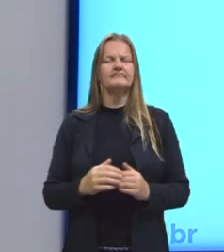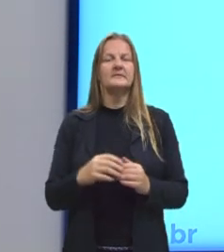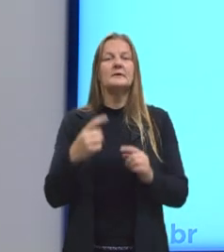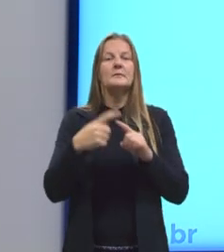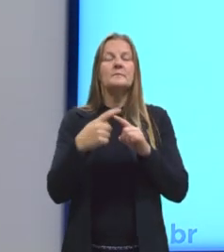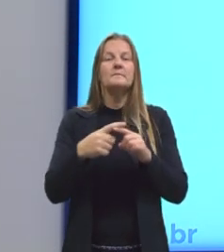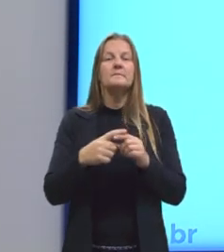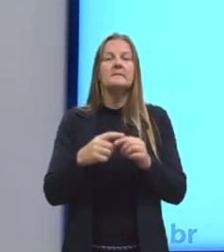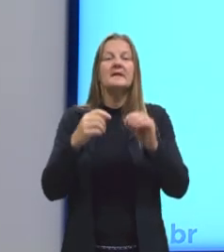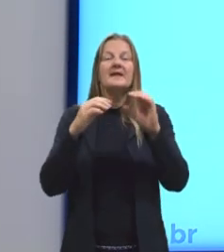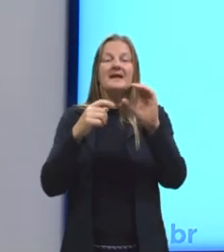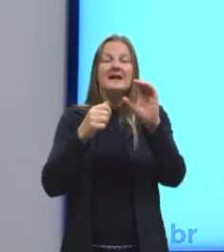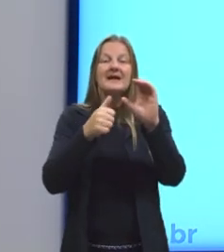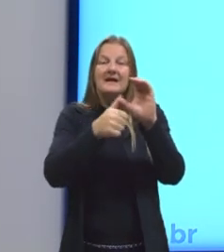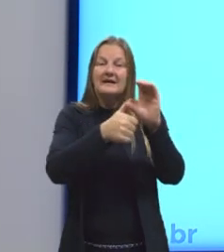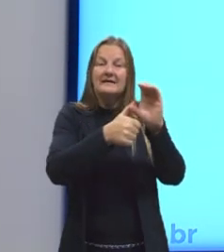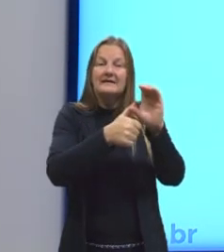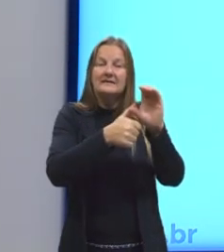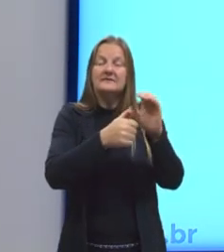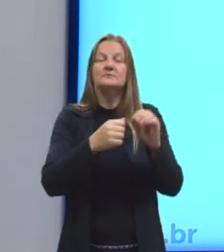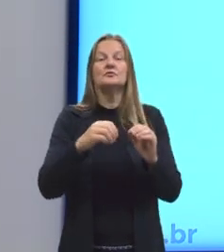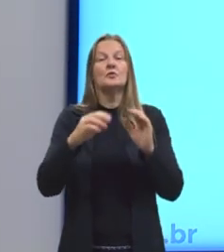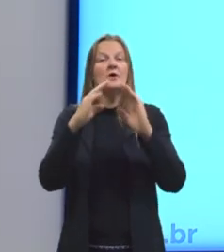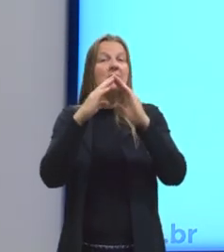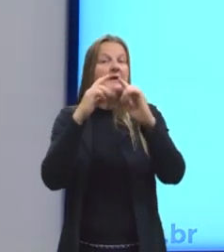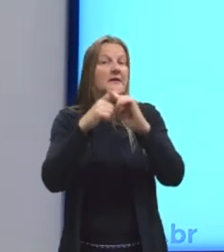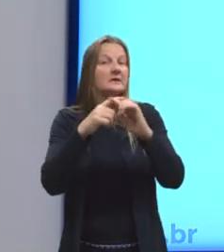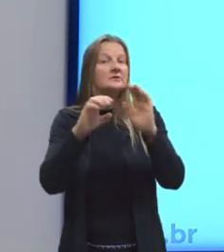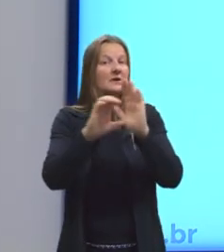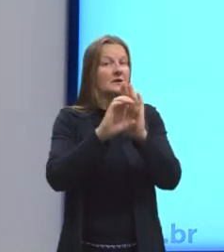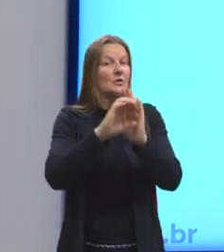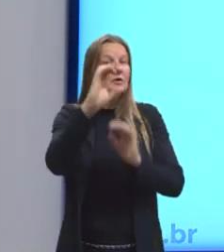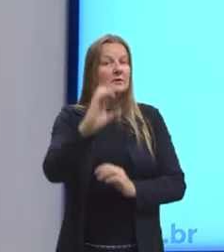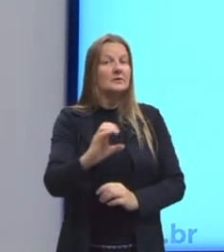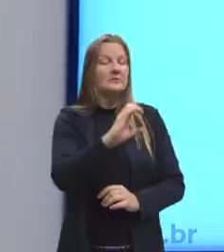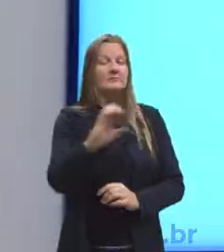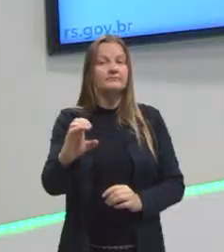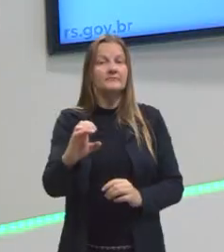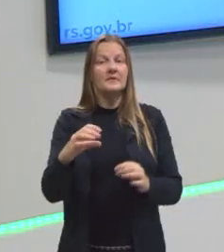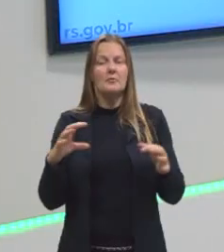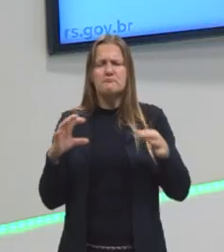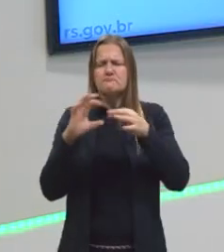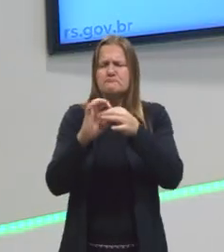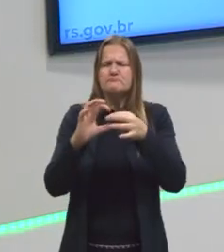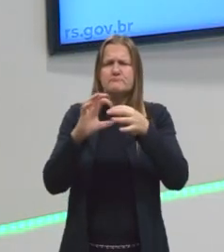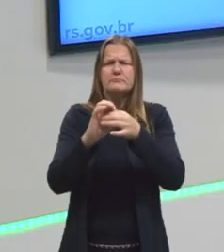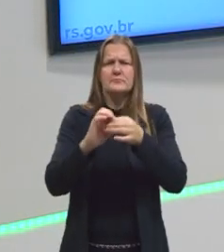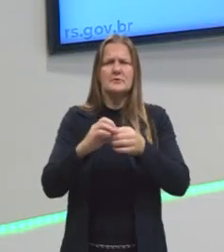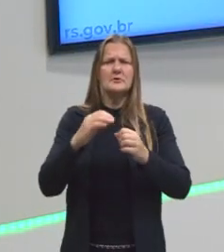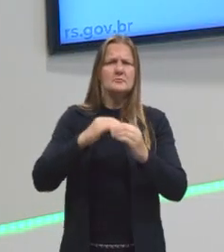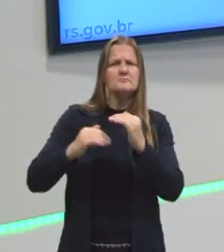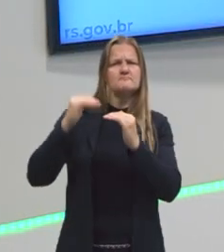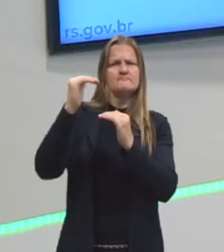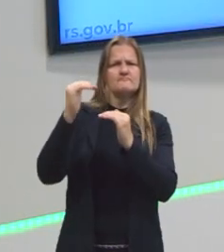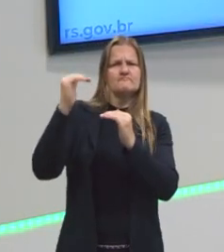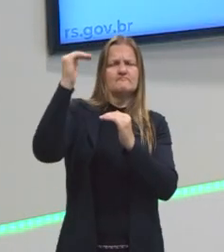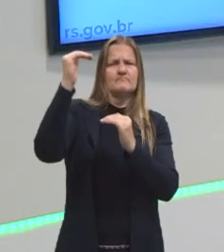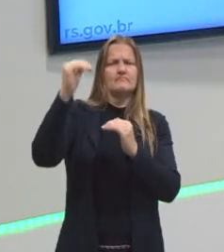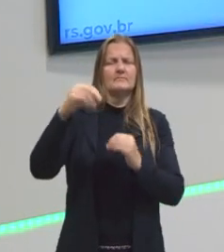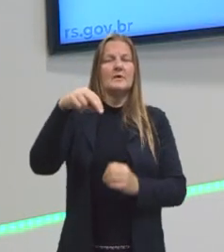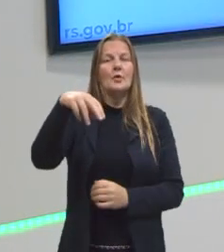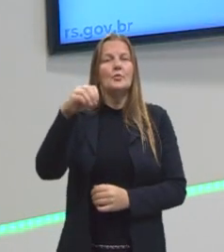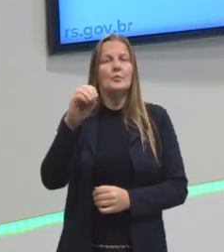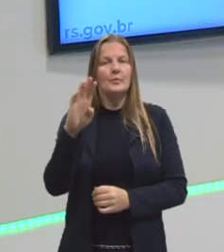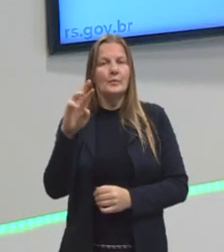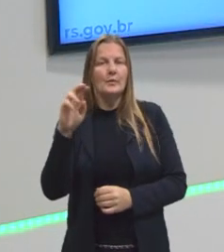Supremacia da Igreja Católica principalmente a Igreja Católica vai se linda Os Bárbaros Esses povos novos que vão